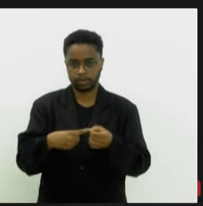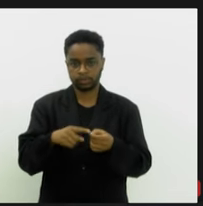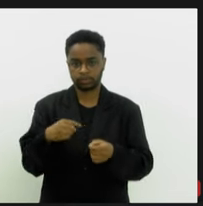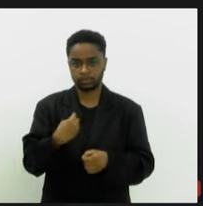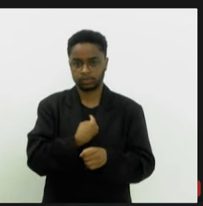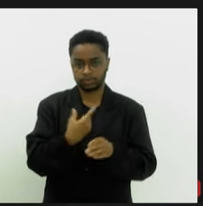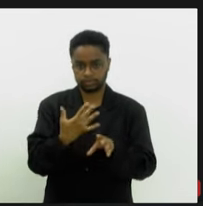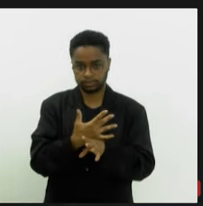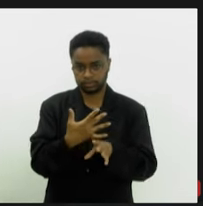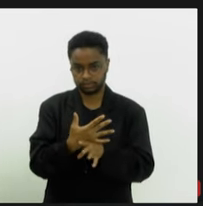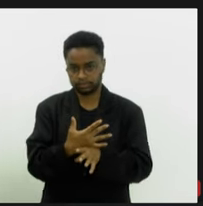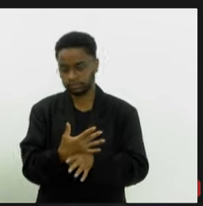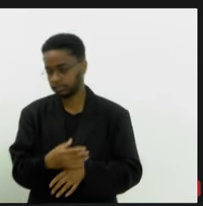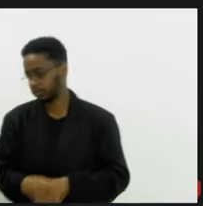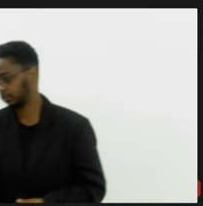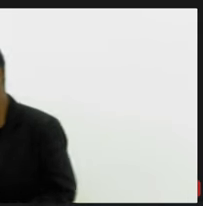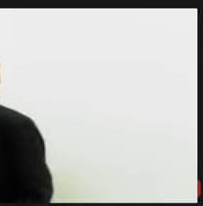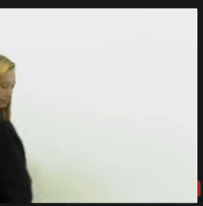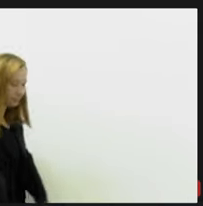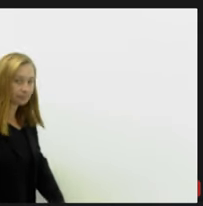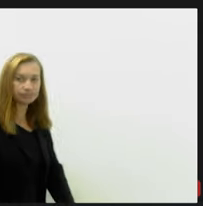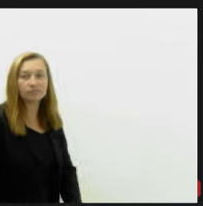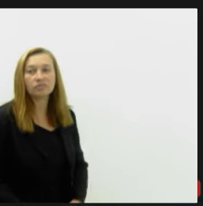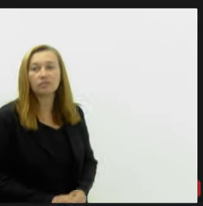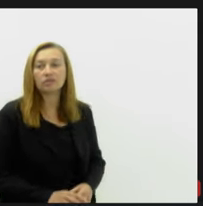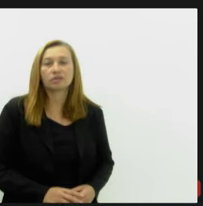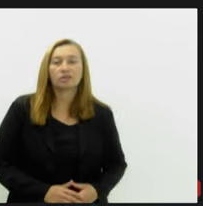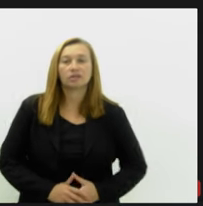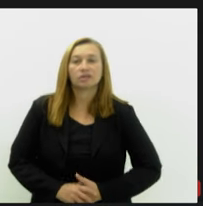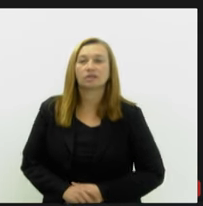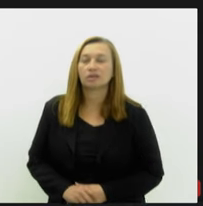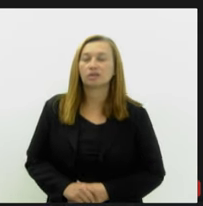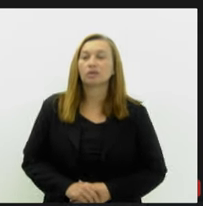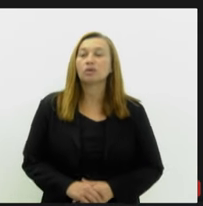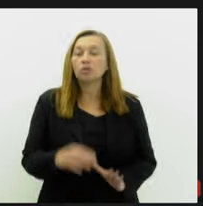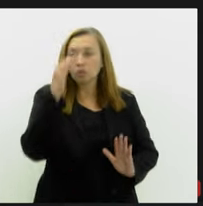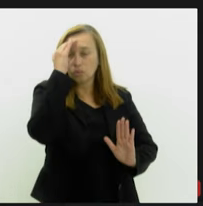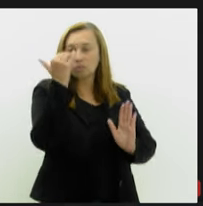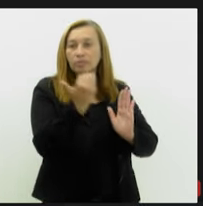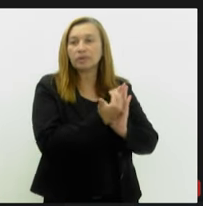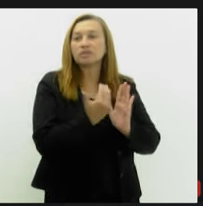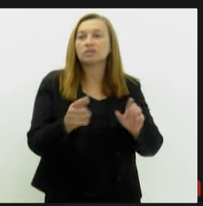nossa cidade, onde estão as universidades, cumprindo assim também, né,